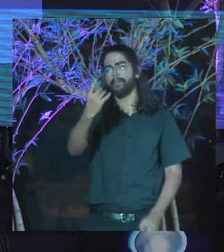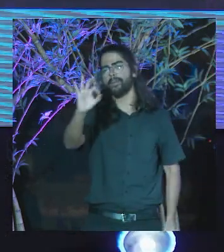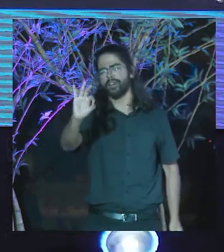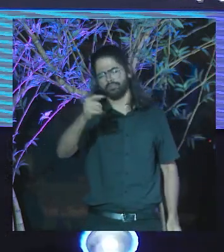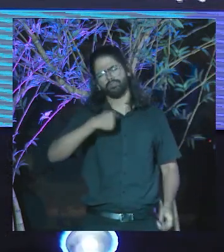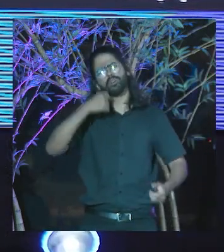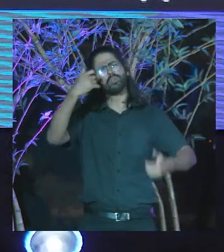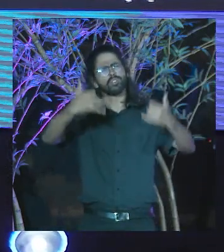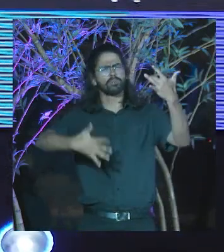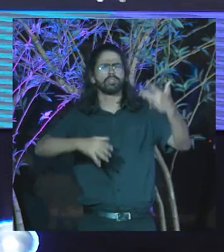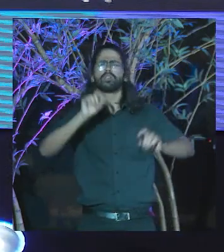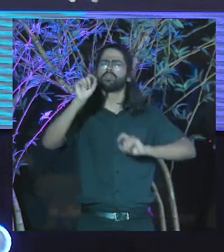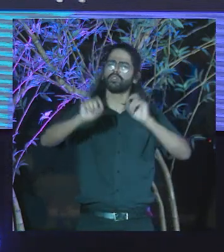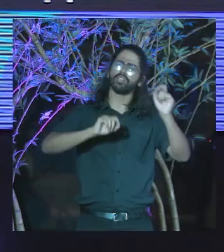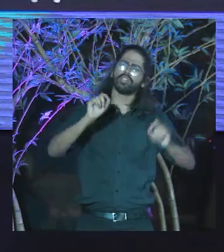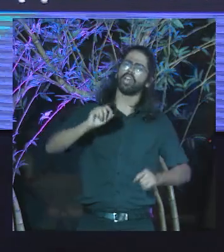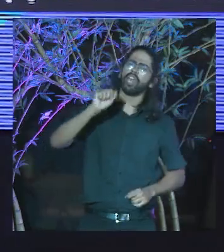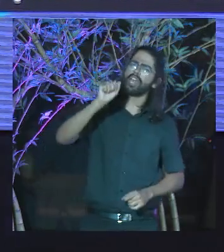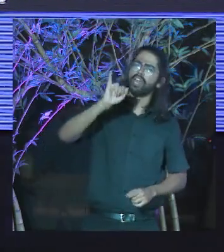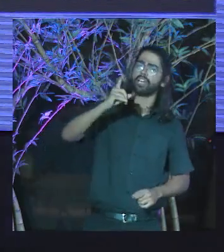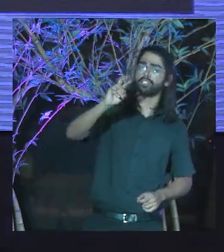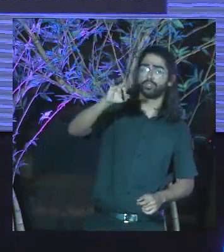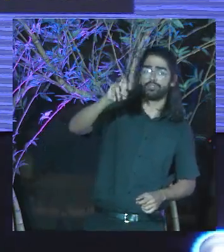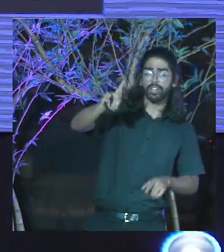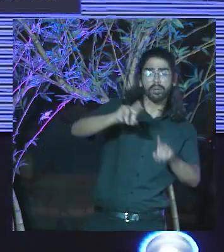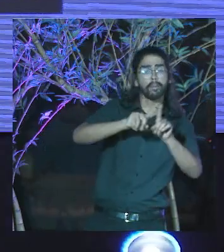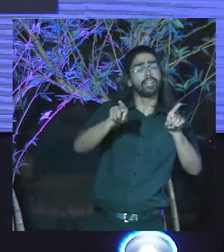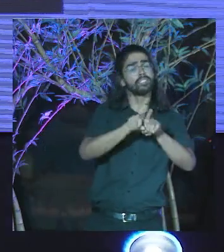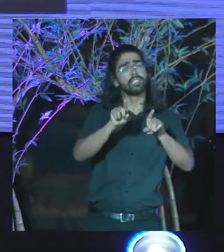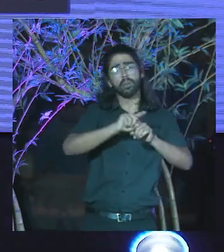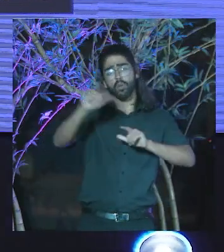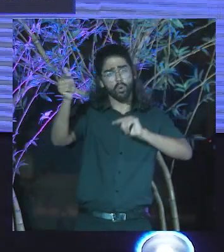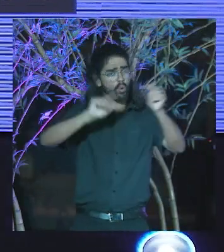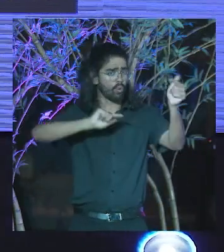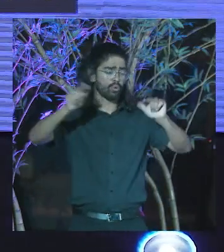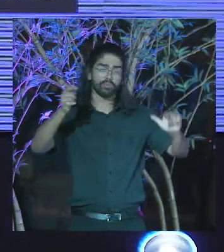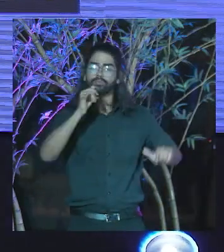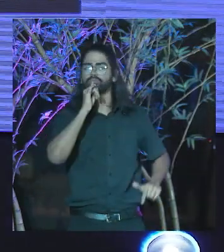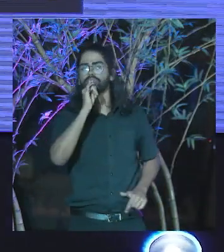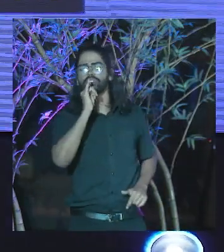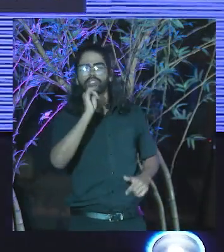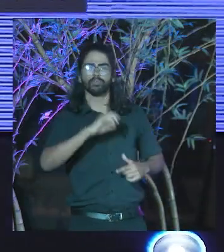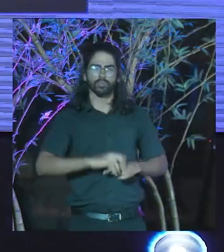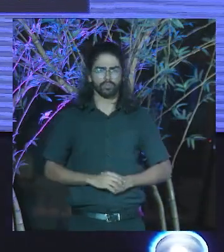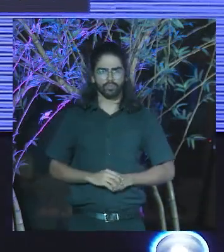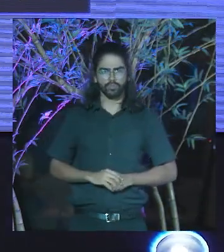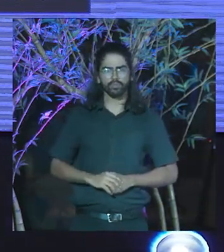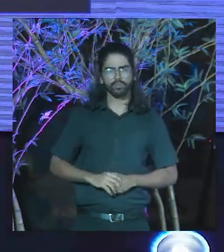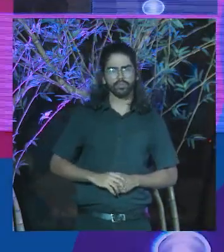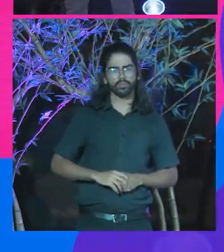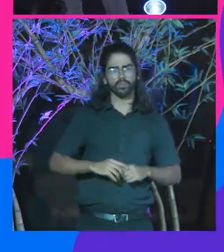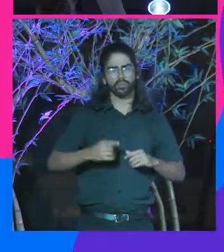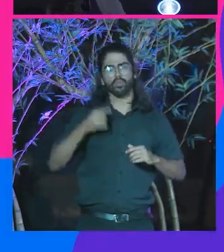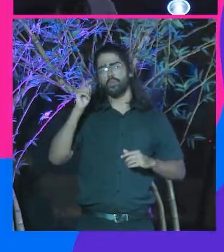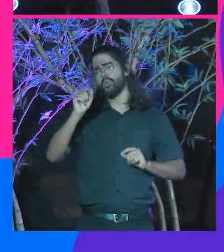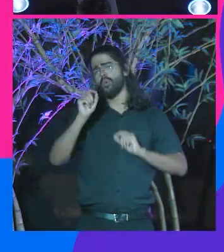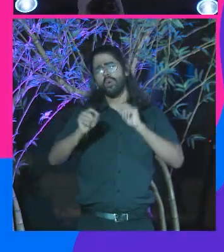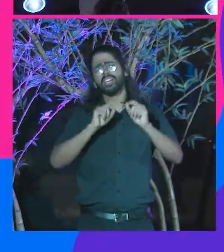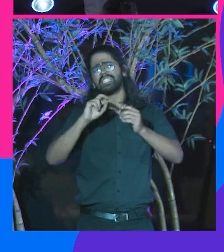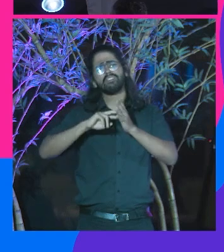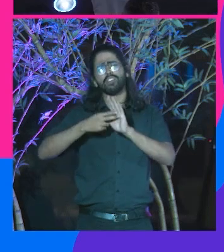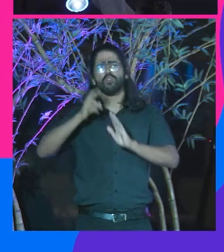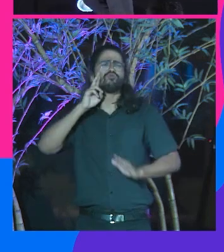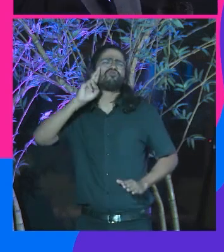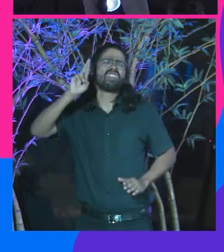do conceito de AI Driven, mas tem outros itens ali, tá? Do tipo, o algoritmo-chefe, o que significa isso?